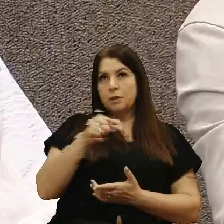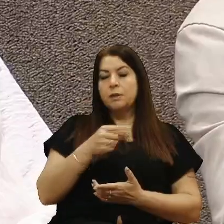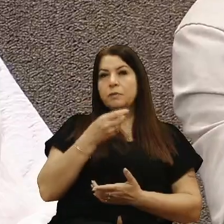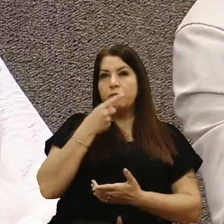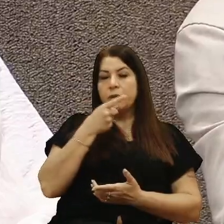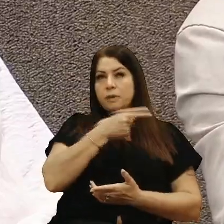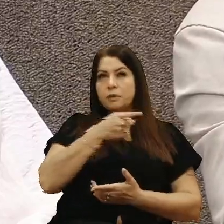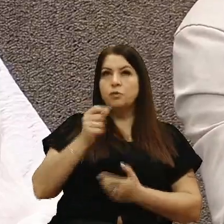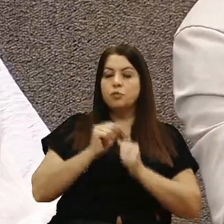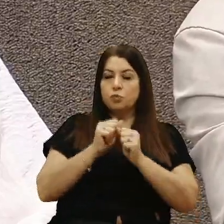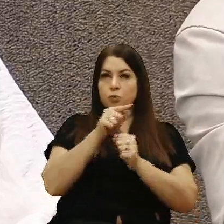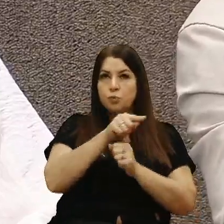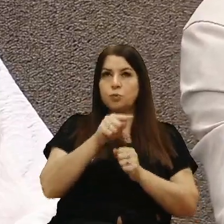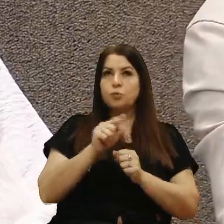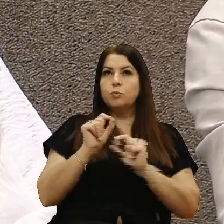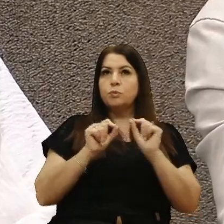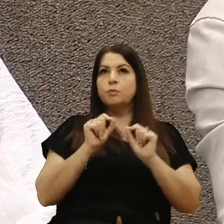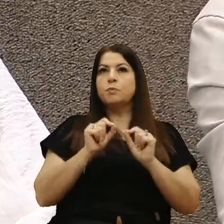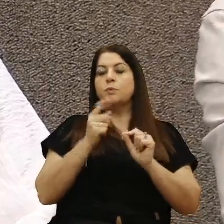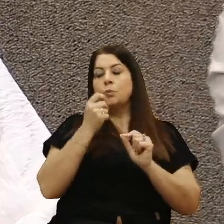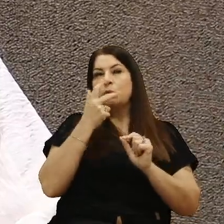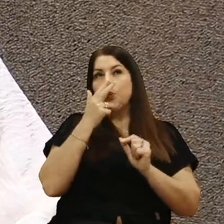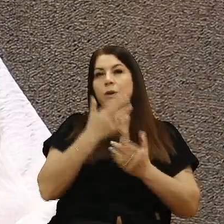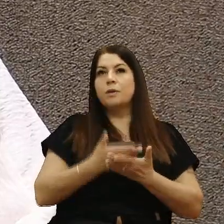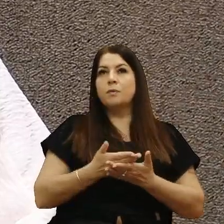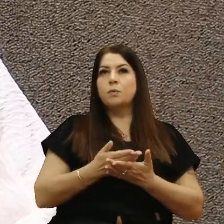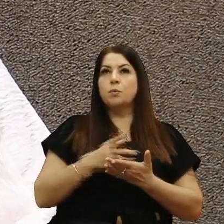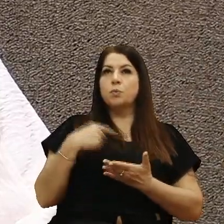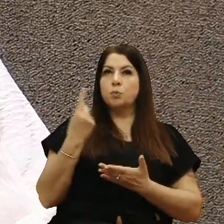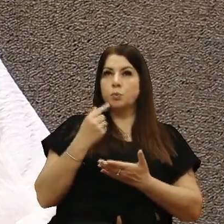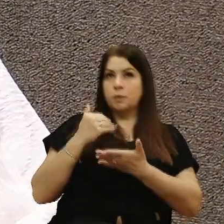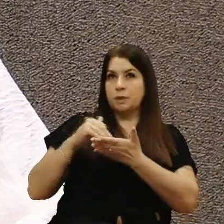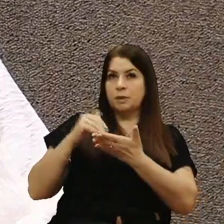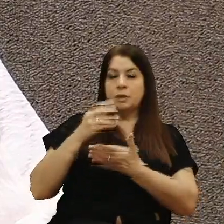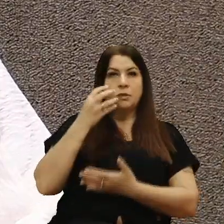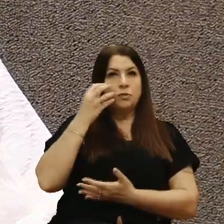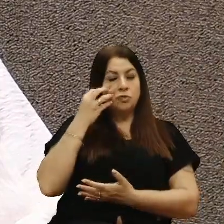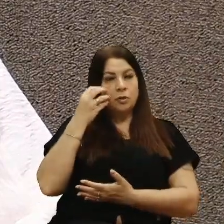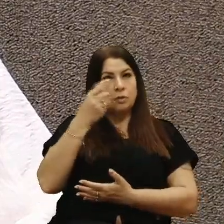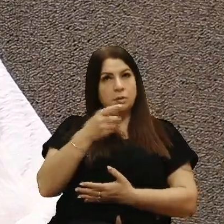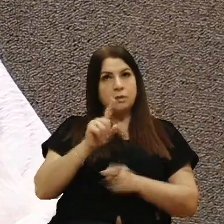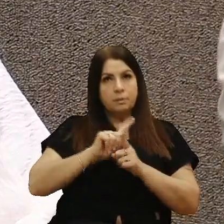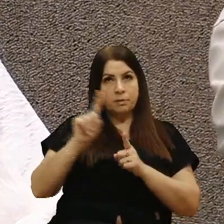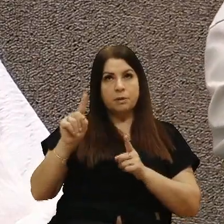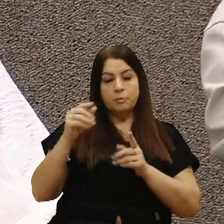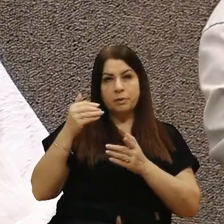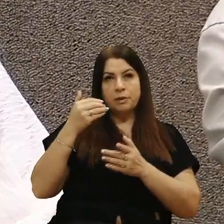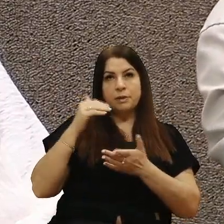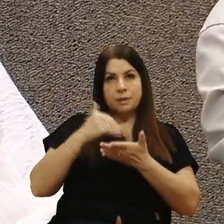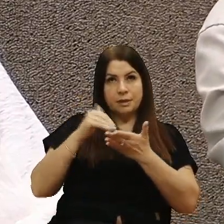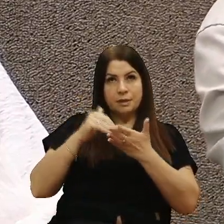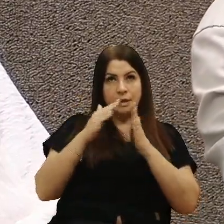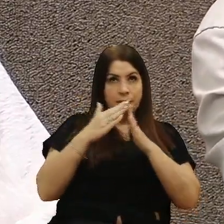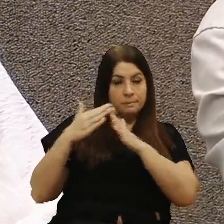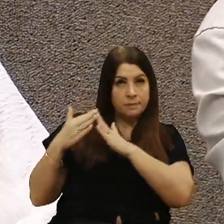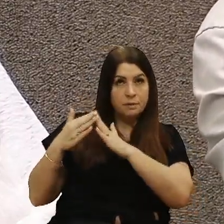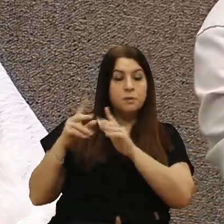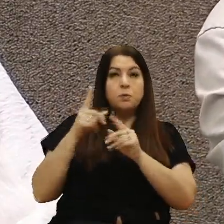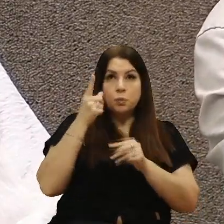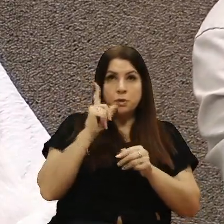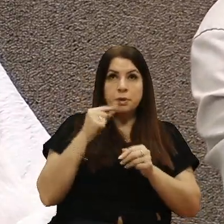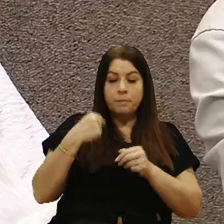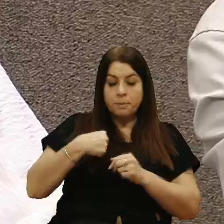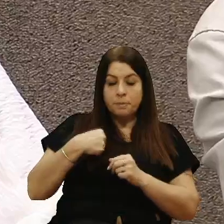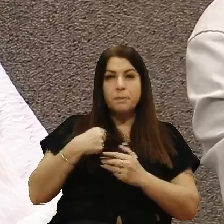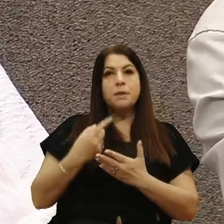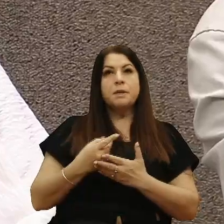também, junto com a senhora, uma situação parecida, que quando o secretário Jack estava como secretário da Habitação, ele conseguiu para mim,